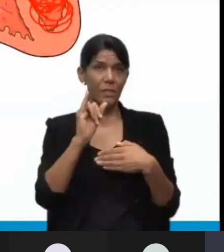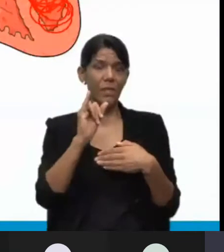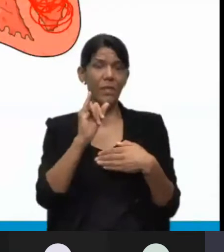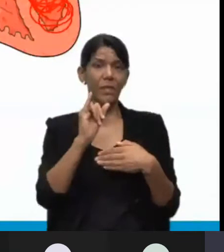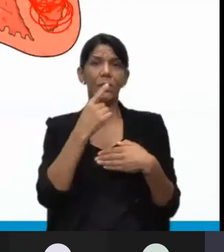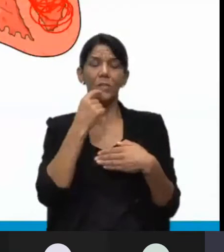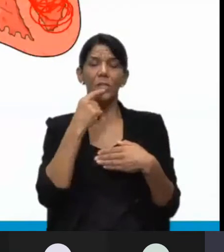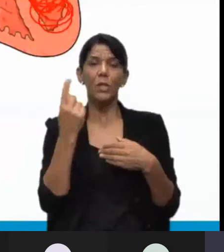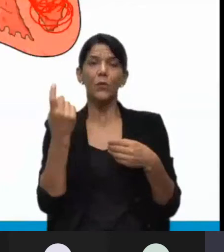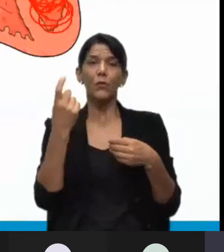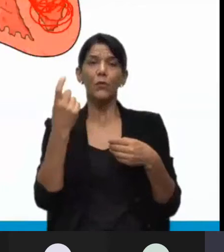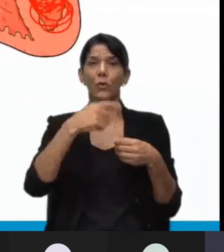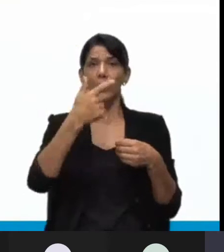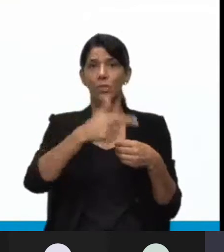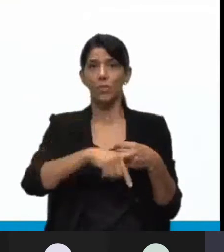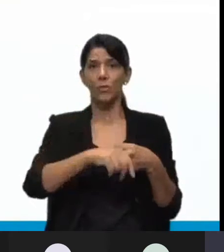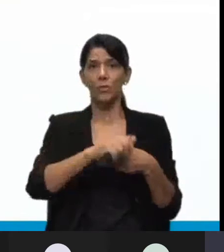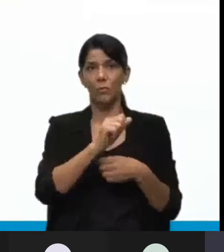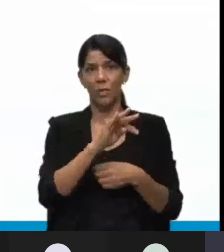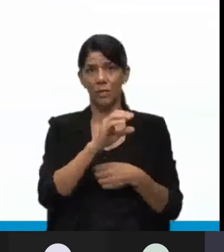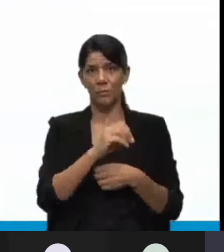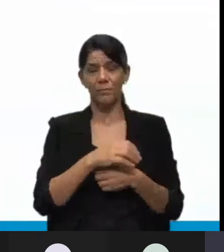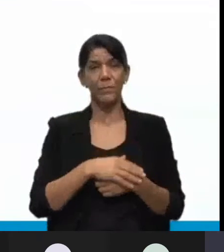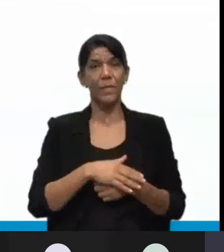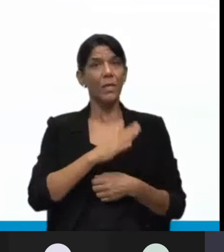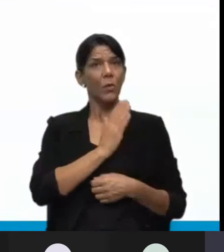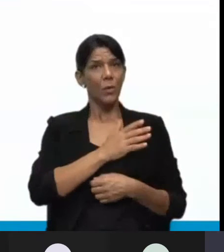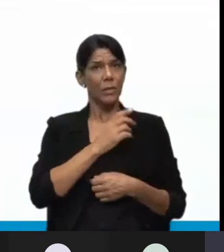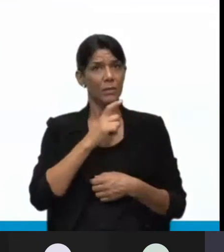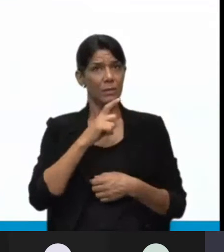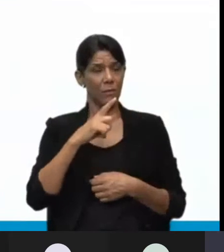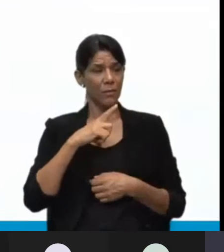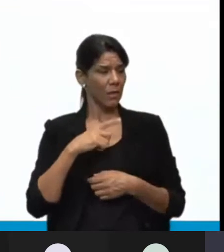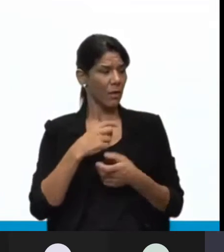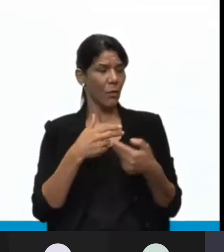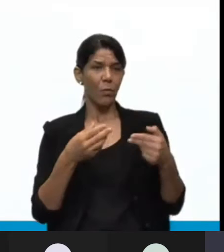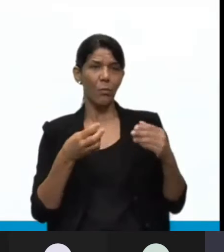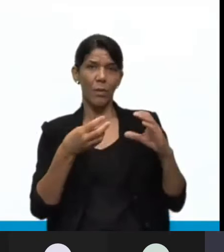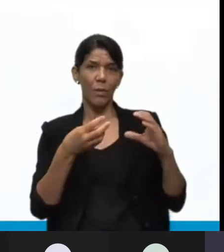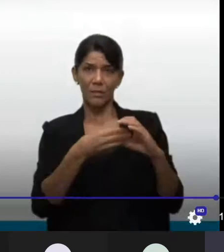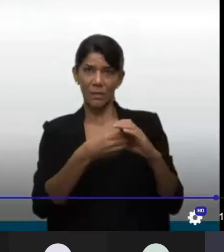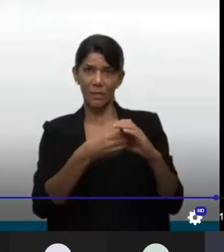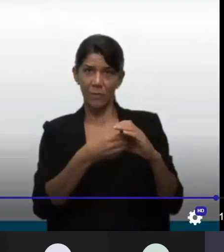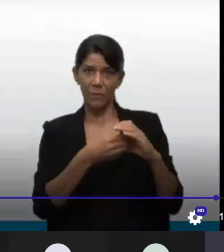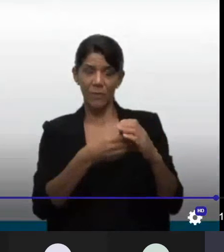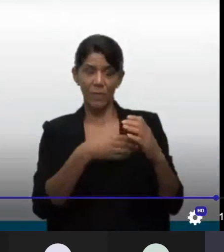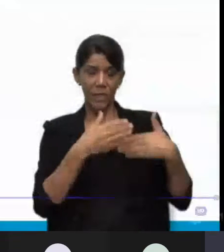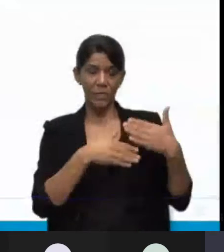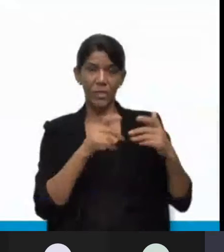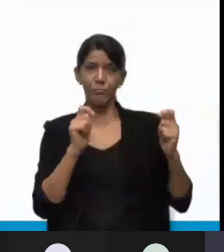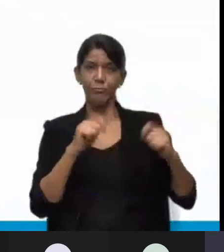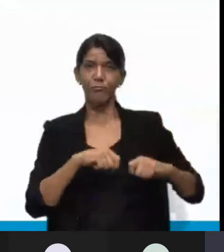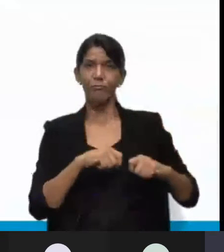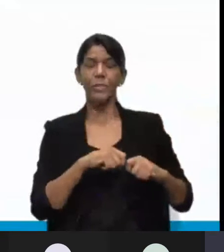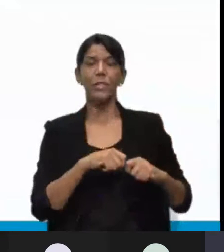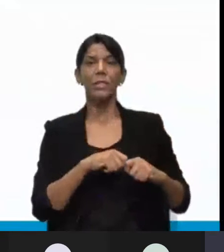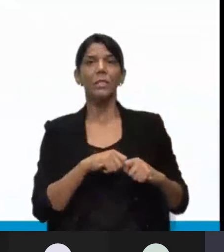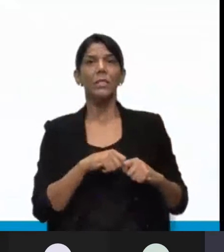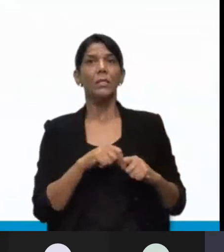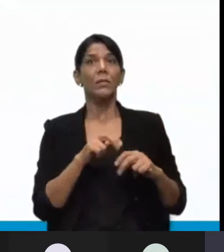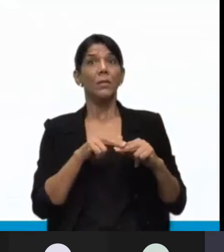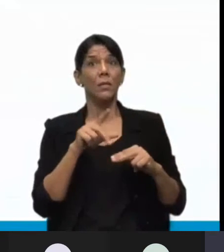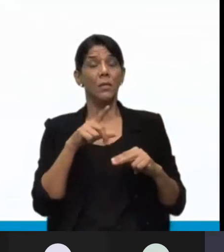sangue retorne ali para o átrio. E o coração, ele tem algumas células que produzem, né, que geram potencial de ação